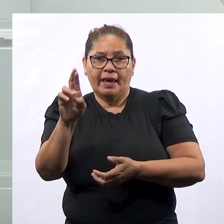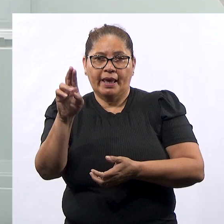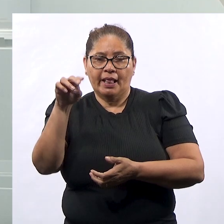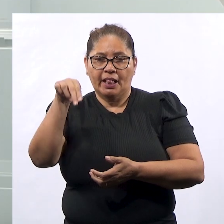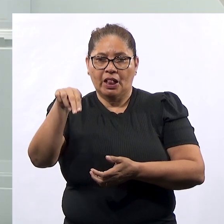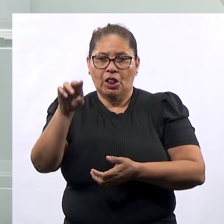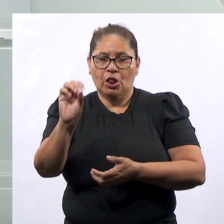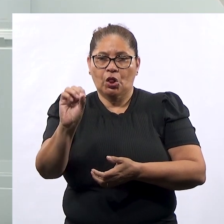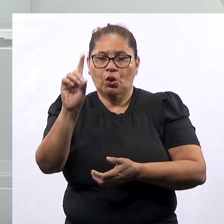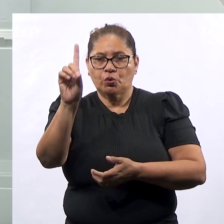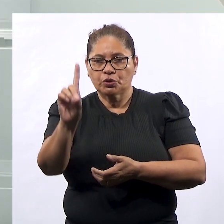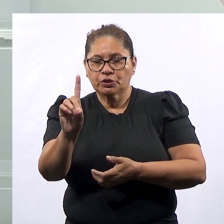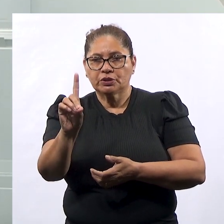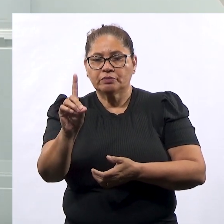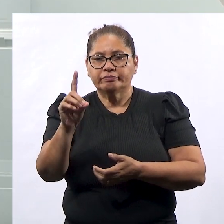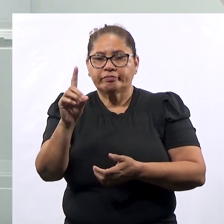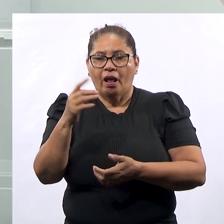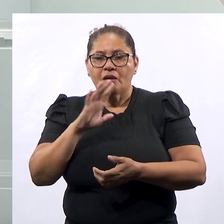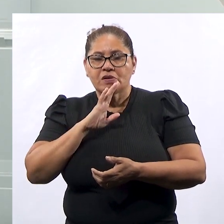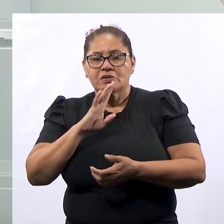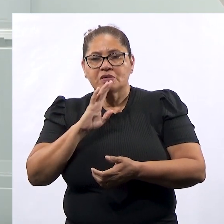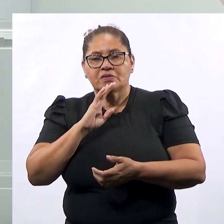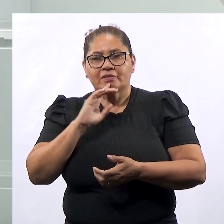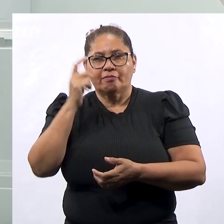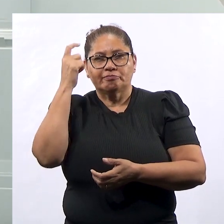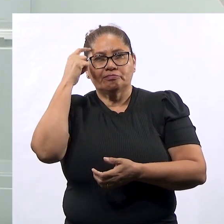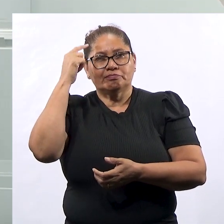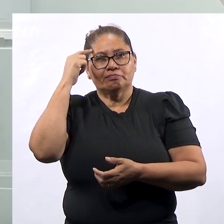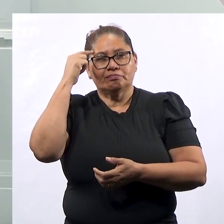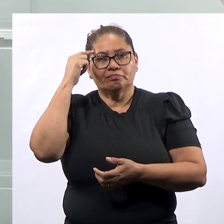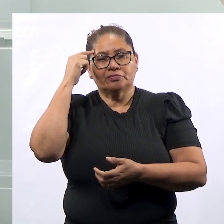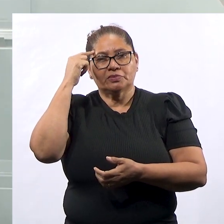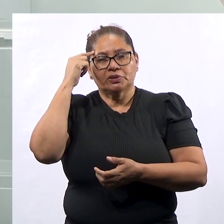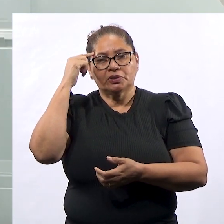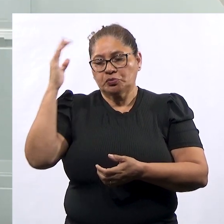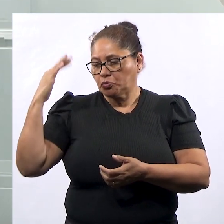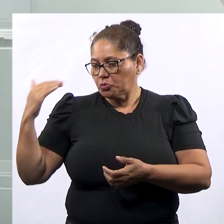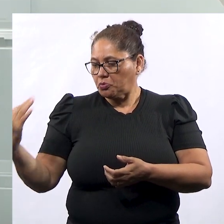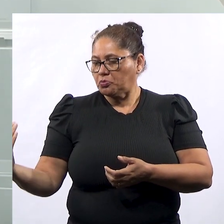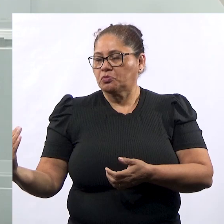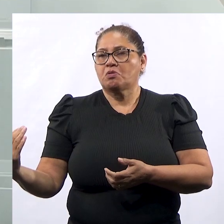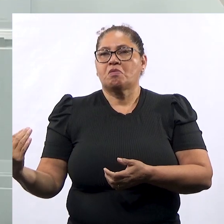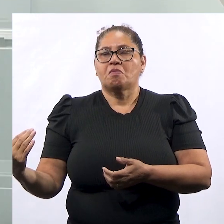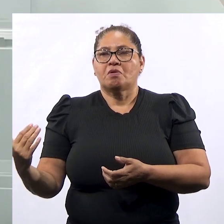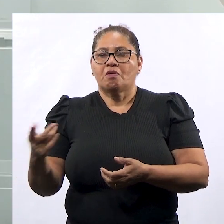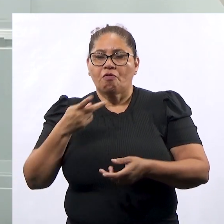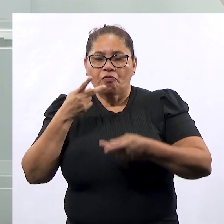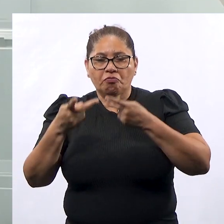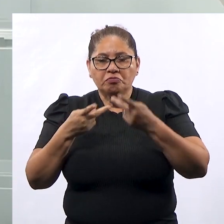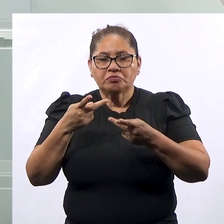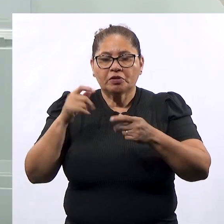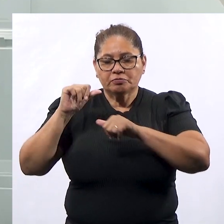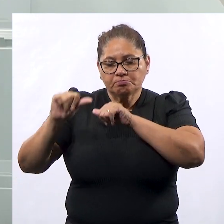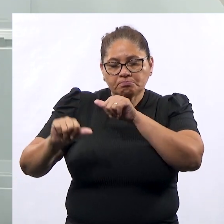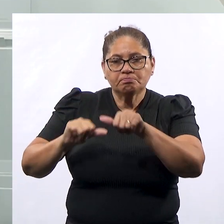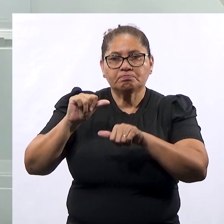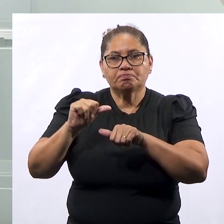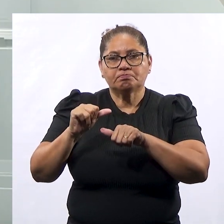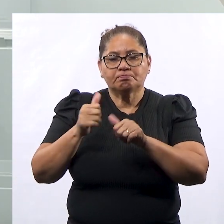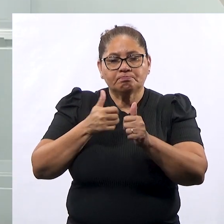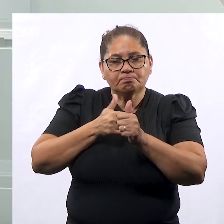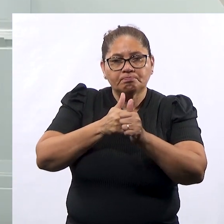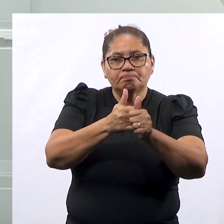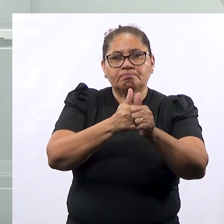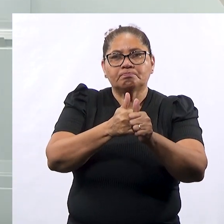Bom, para conhecer essas ideias e outras, você vai conhecer o que os outros autores aqui tratam sobre